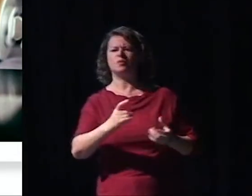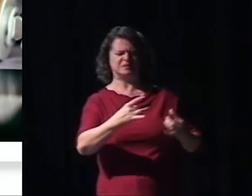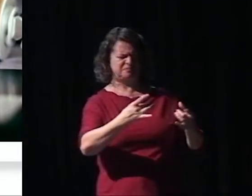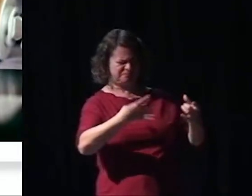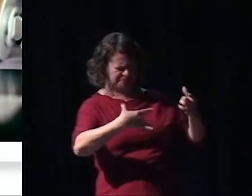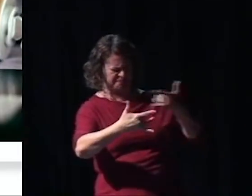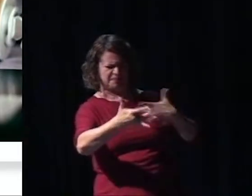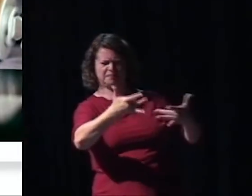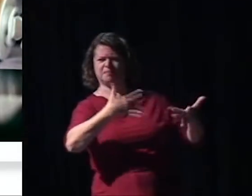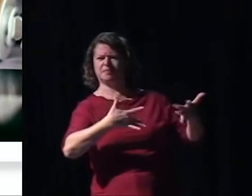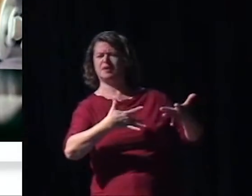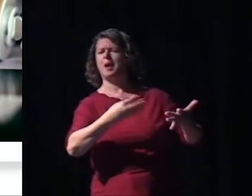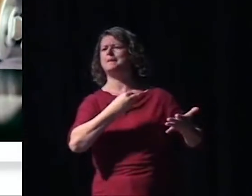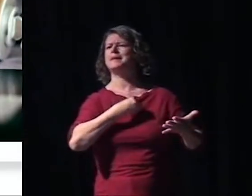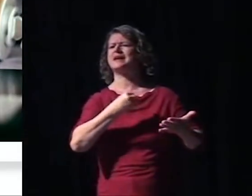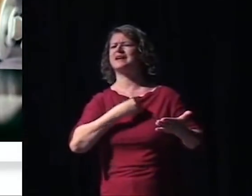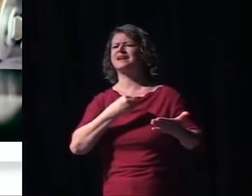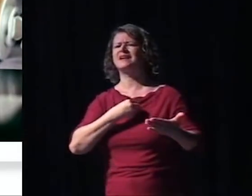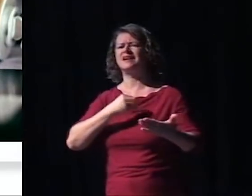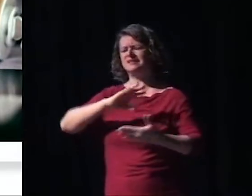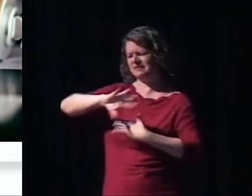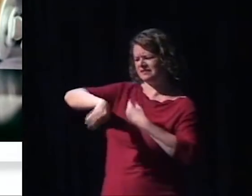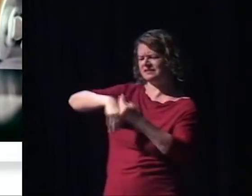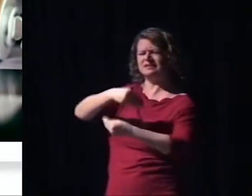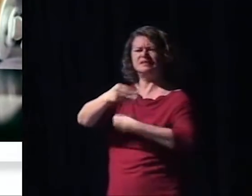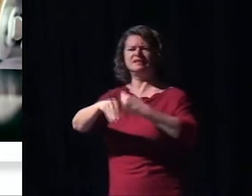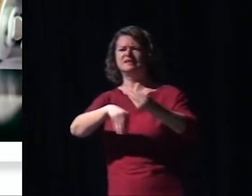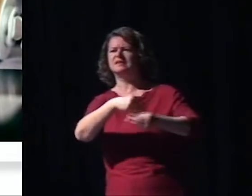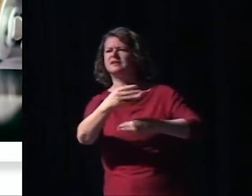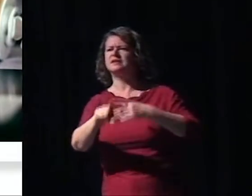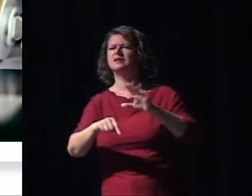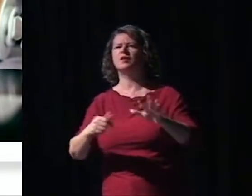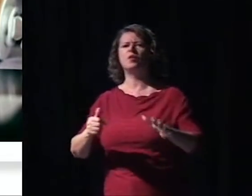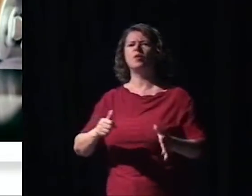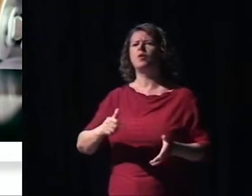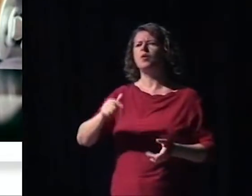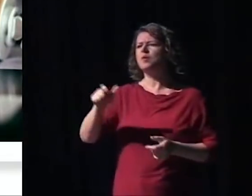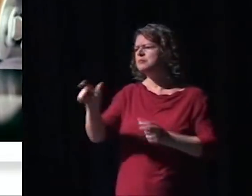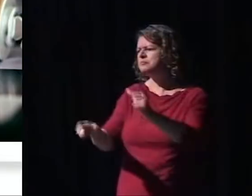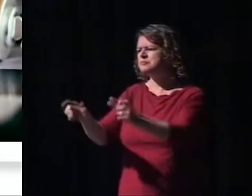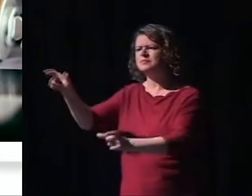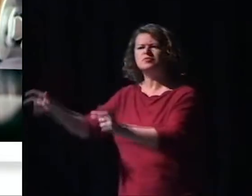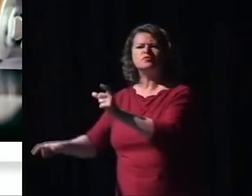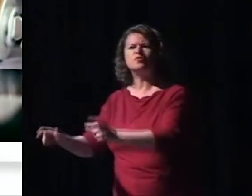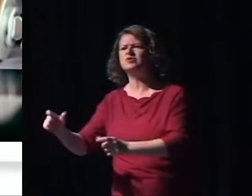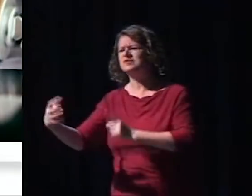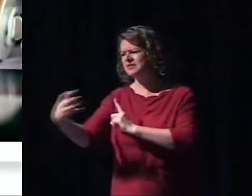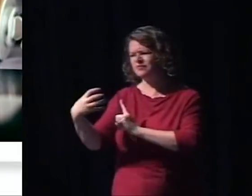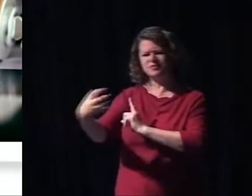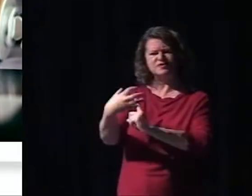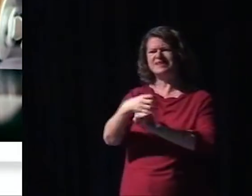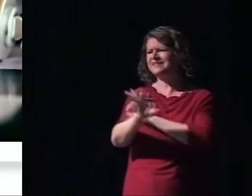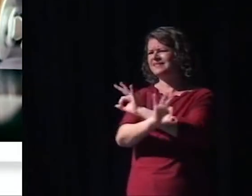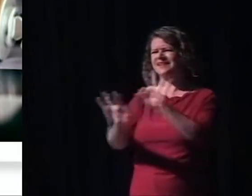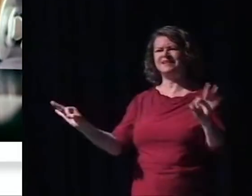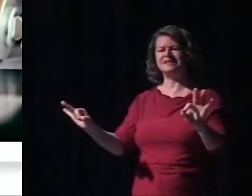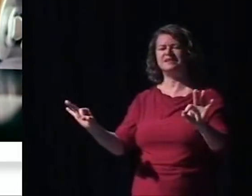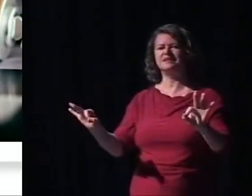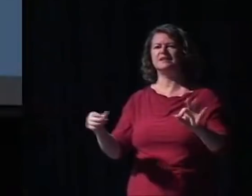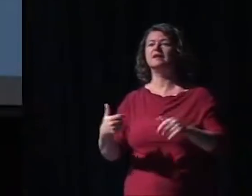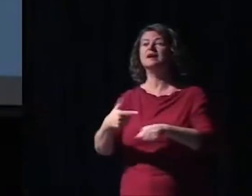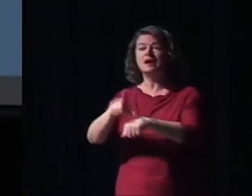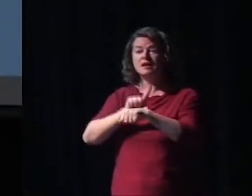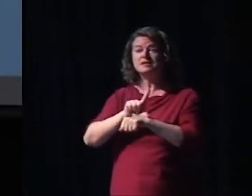vive no pecado, nem pelos próximos ou mais influentes como um pai. Então significa o seguinte, que antes de obedecer ao